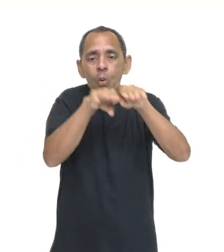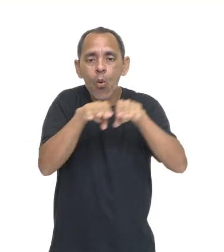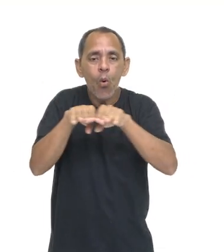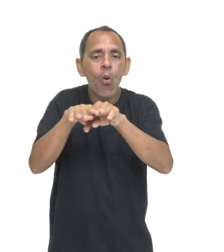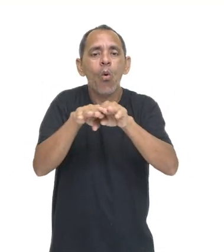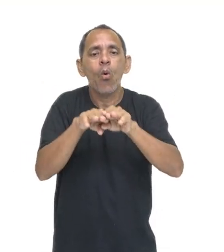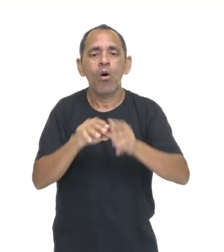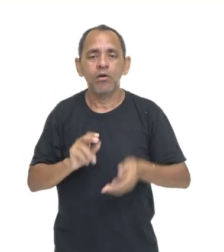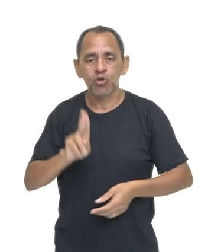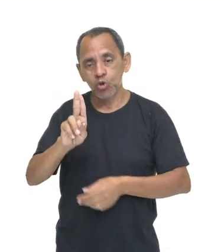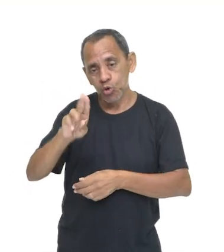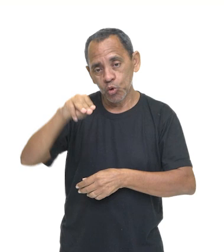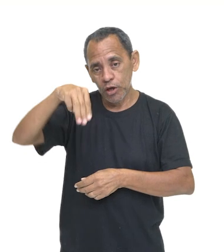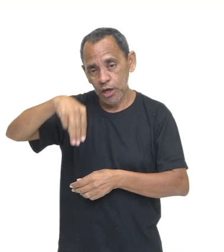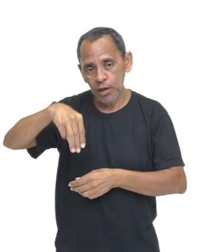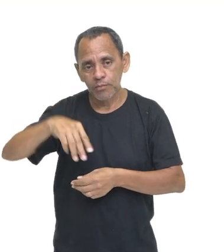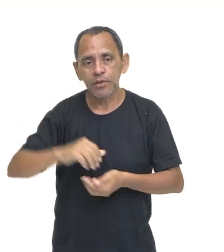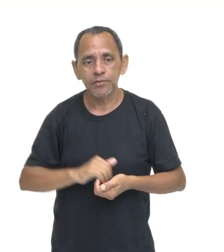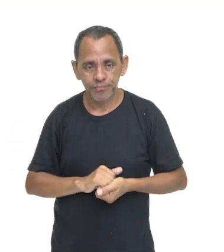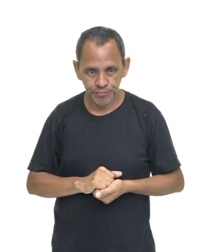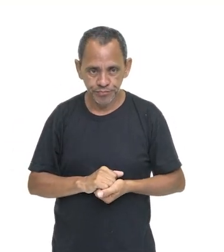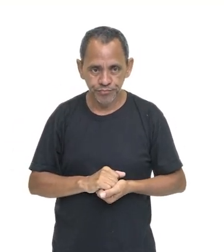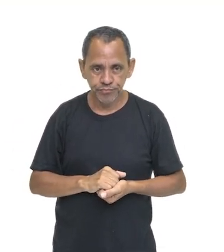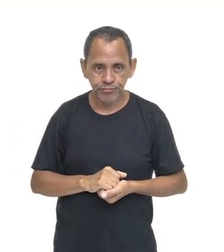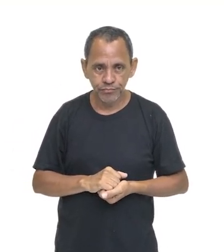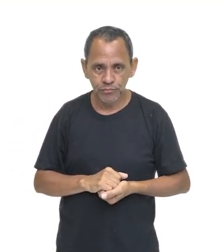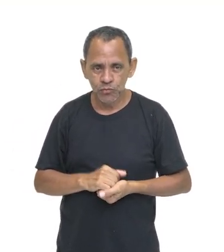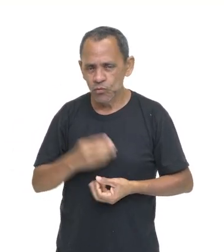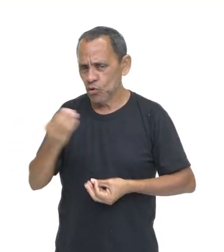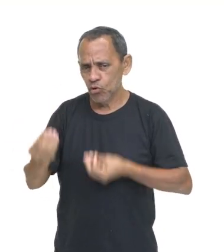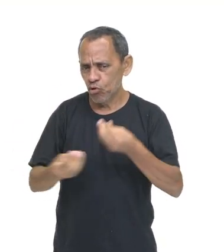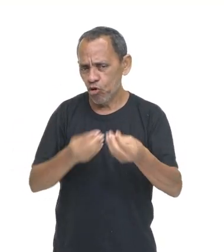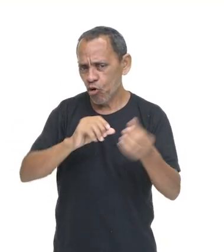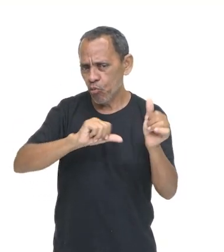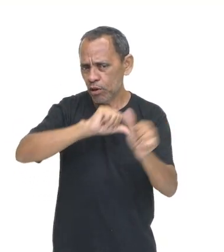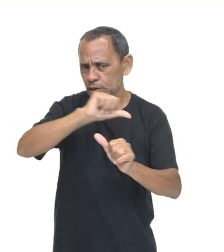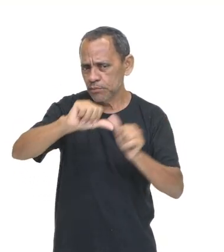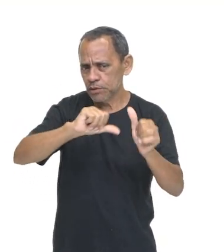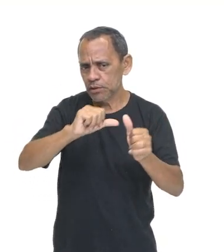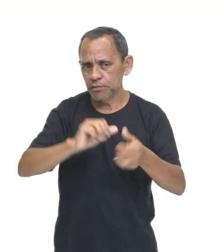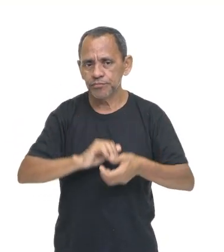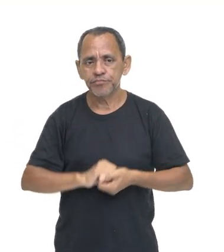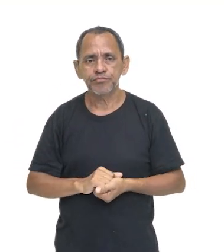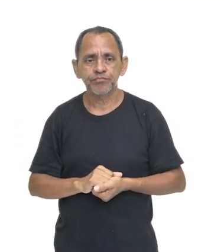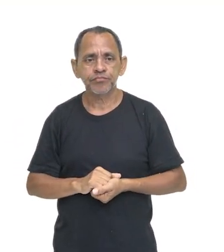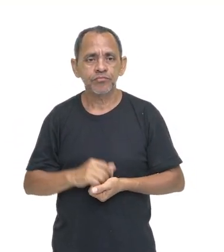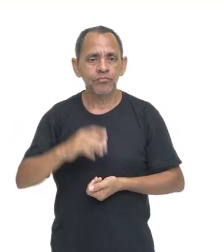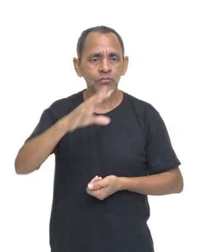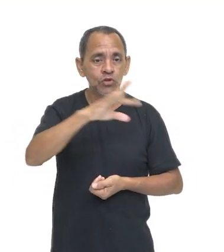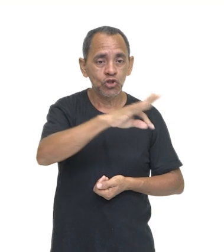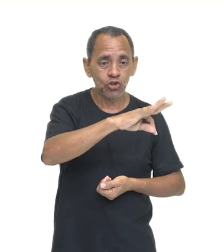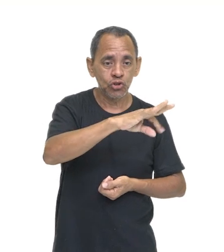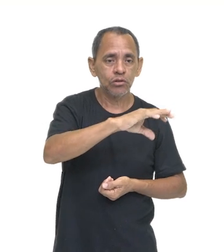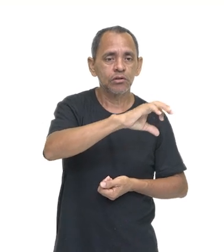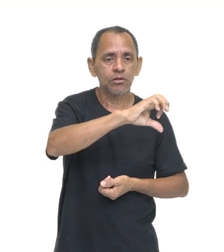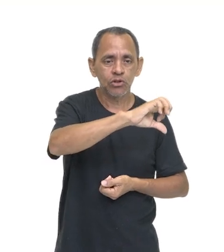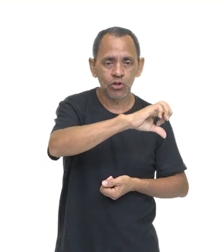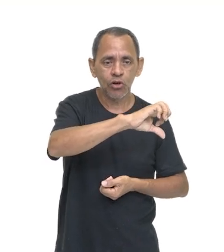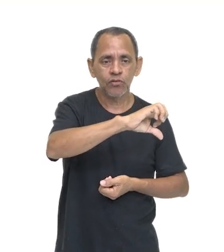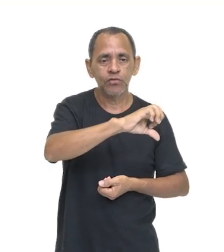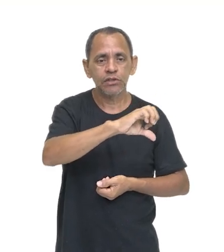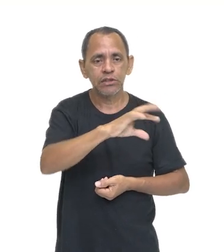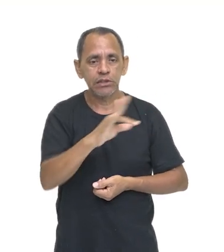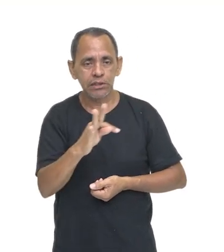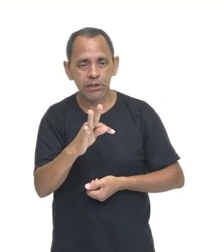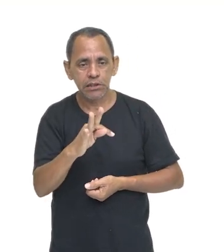9 tonelada em quilograma. Mas é bem tranquilo, porque sabemos que uma tonelada é 1.000 gramas, 1.000 quilogramas,